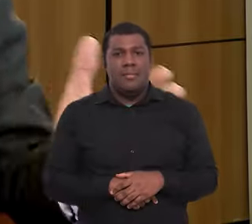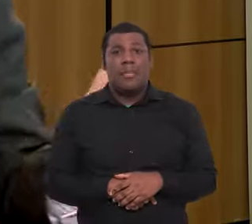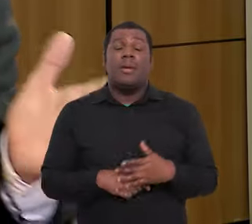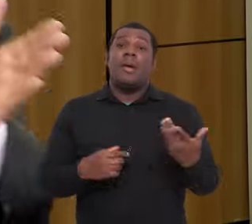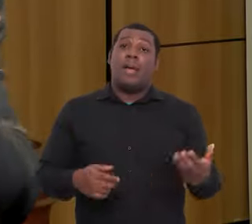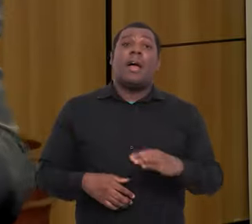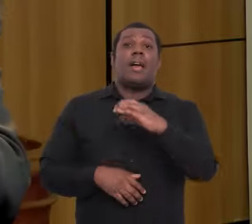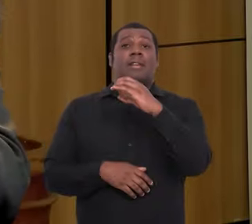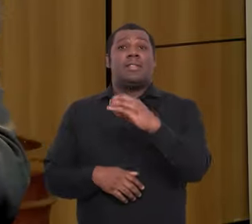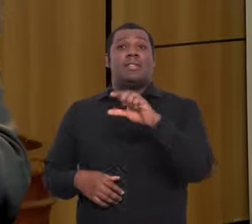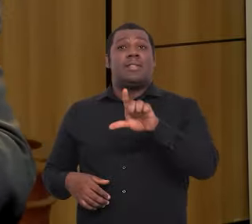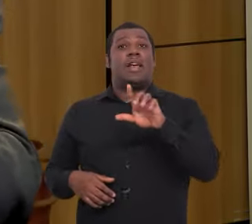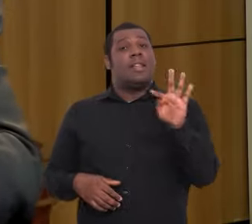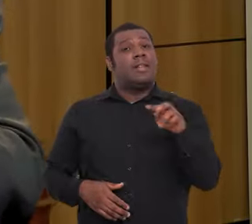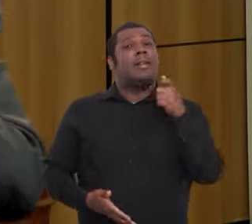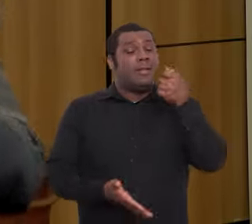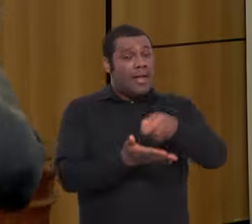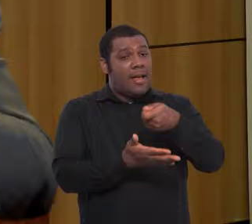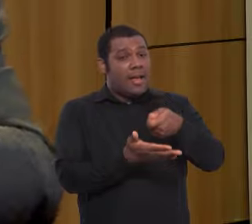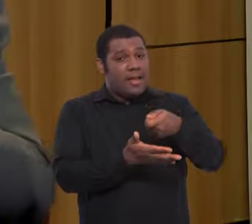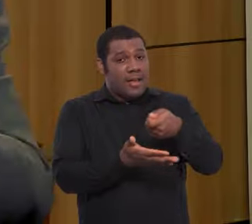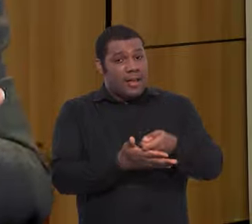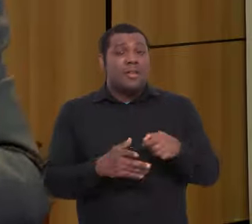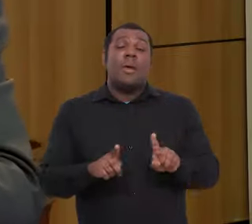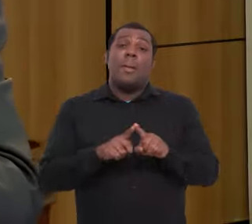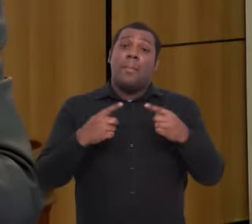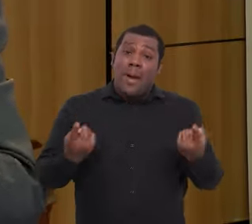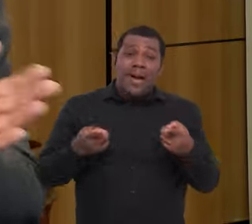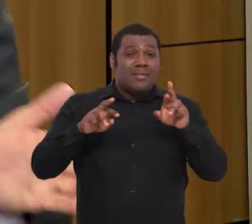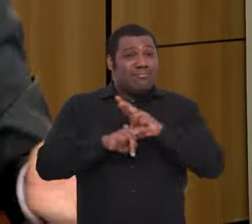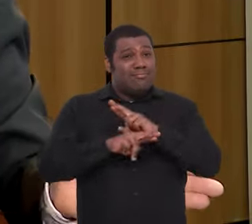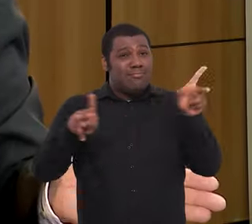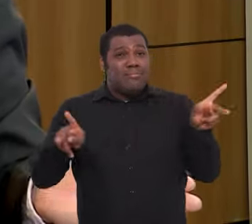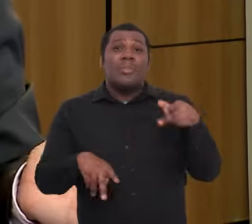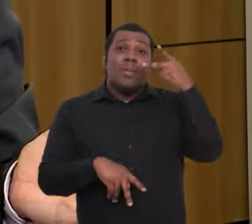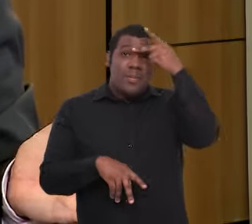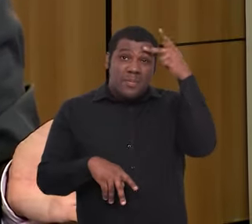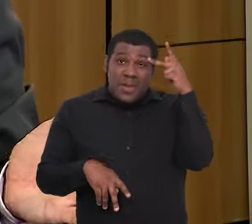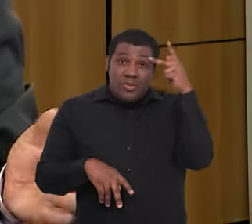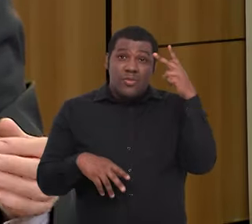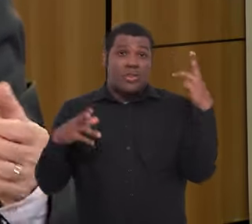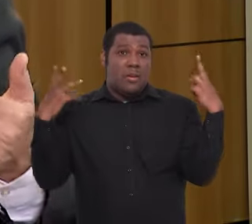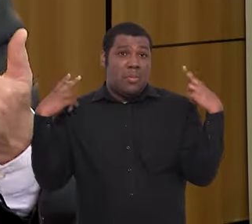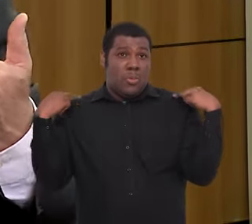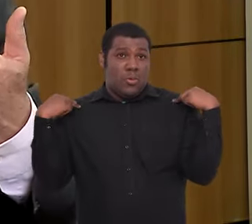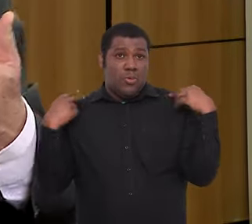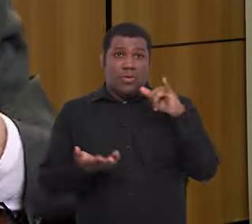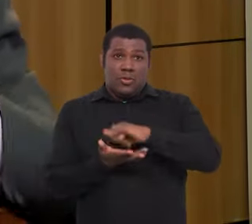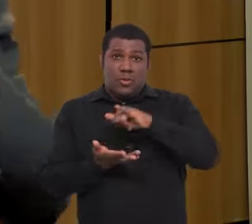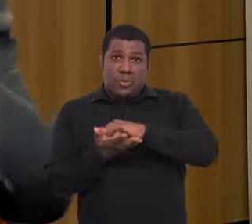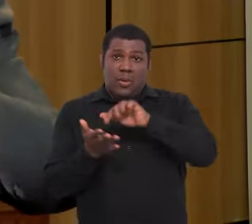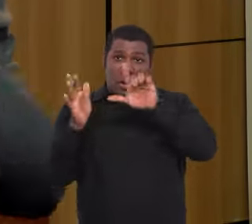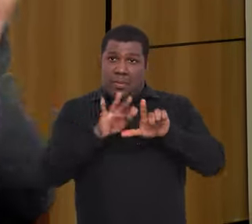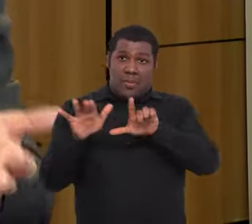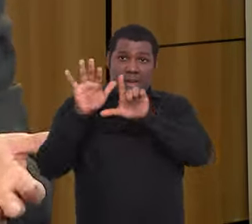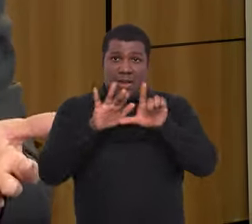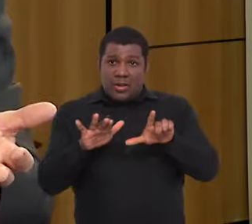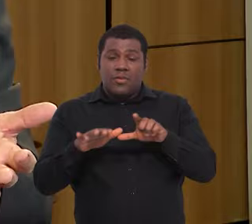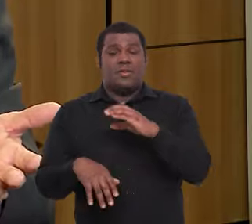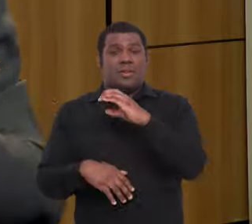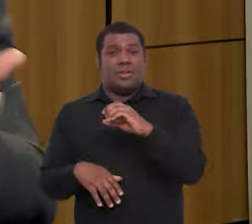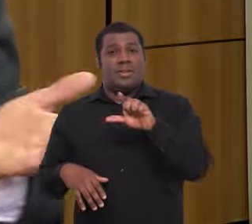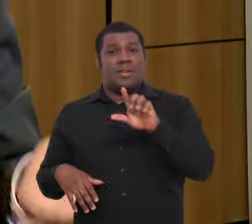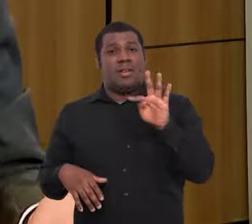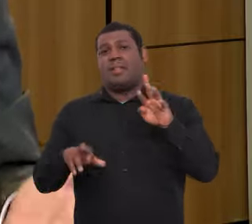você cria uma rigidez e essa liberdade que você tem hoje você perderia com o CLT Mas você pediu para não ser